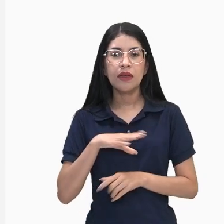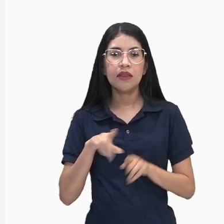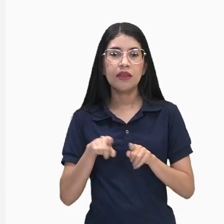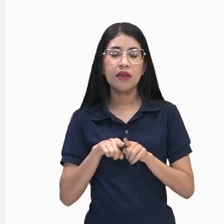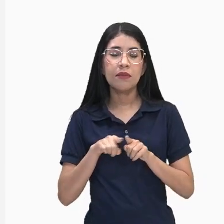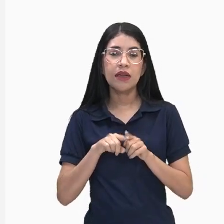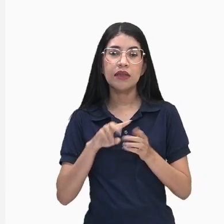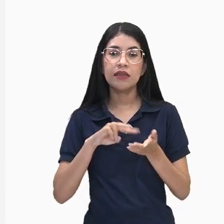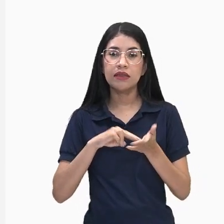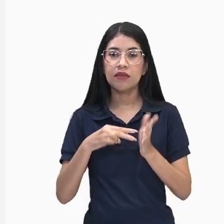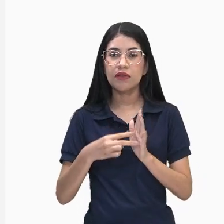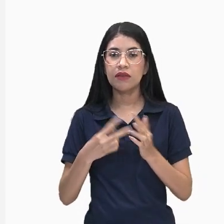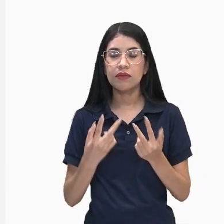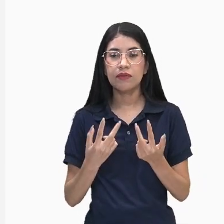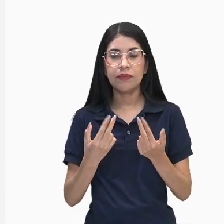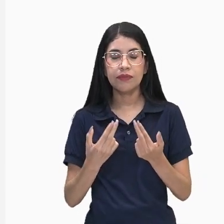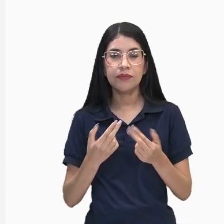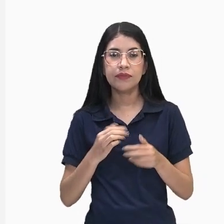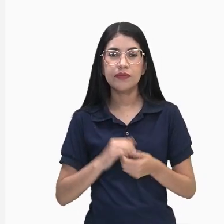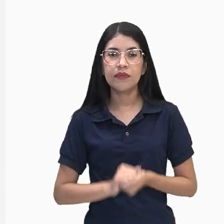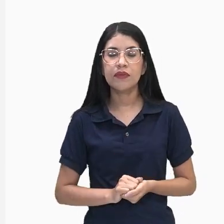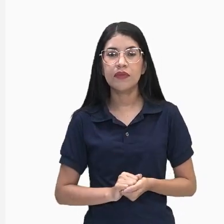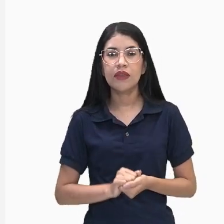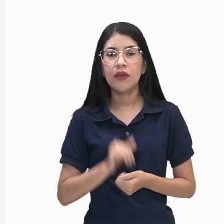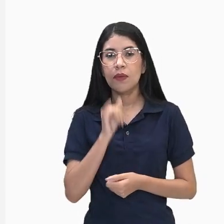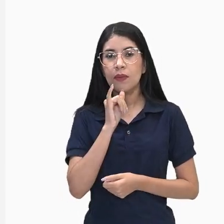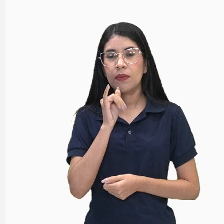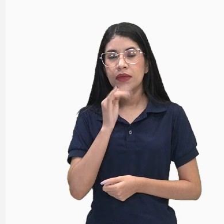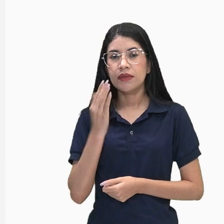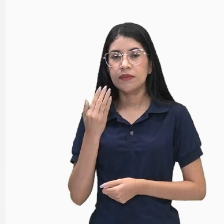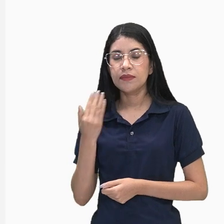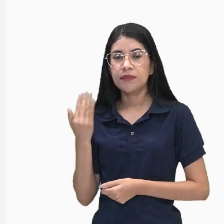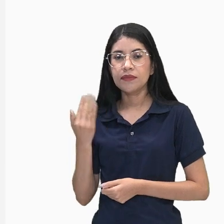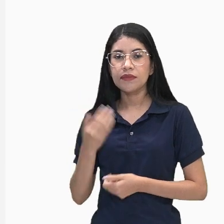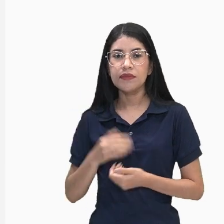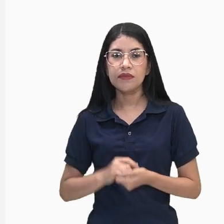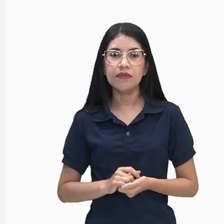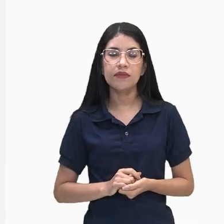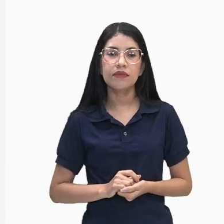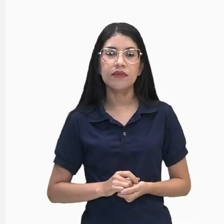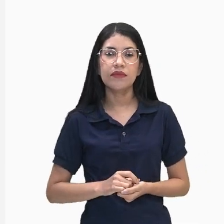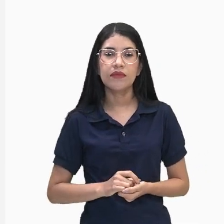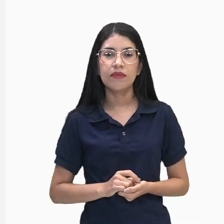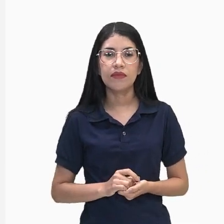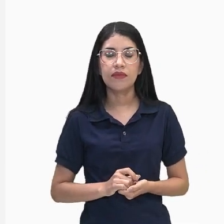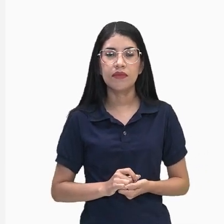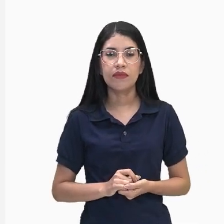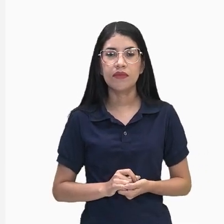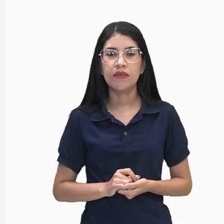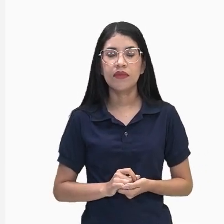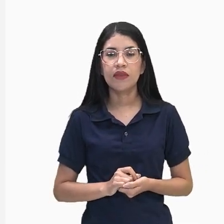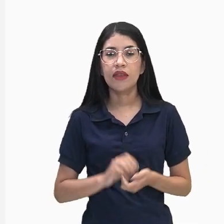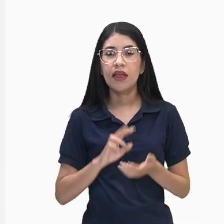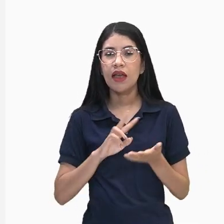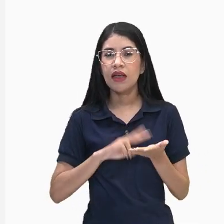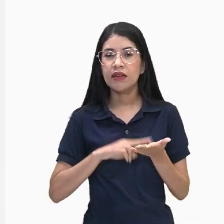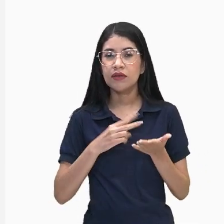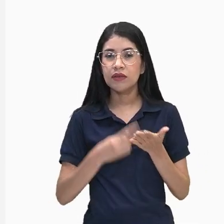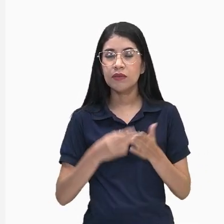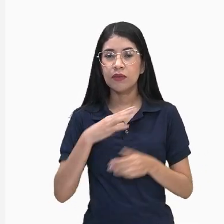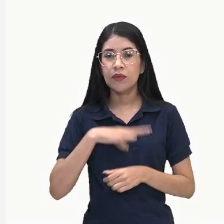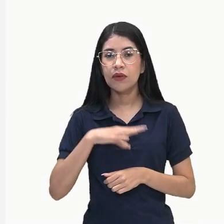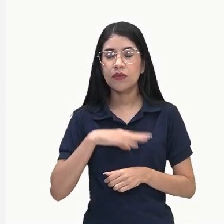mesmo significado. Então, acompanhe alguns exemplos. Ó, different. Qual é a tradução dela para o nosso